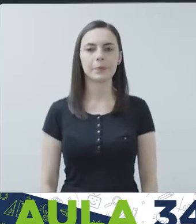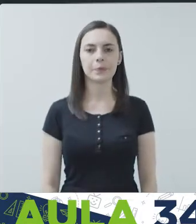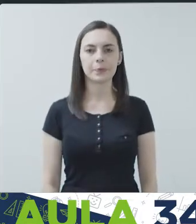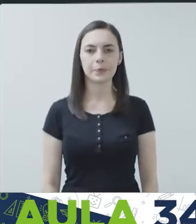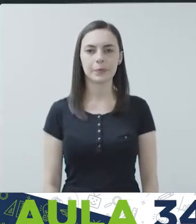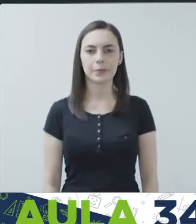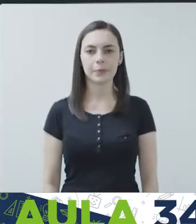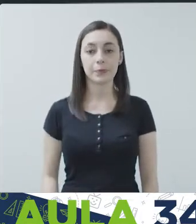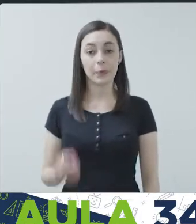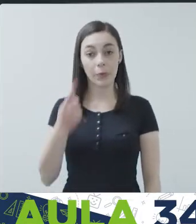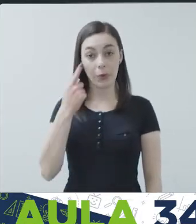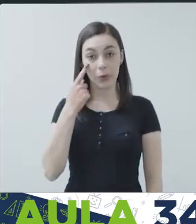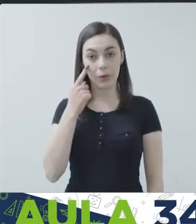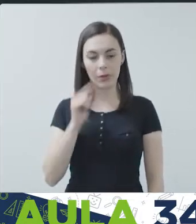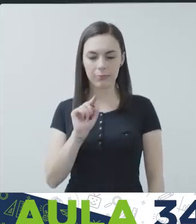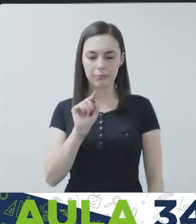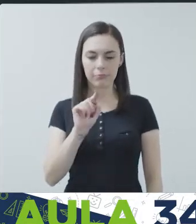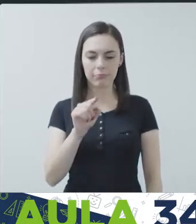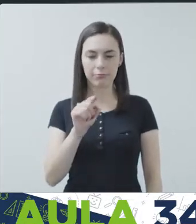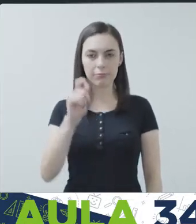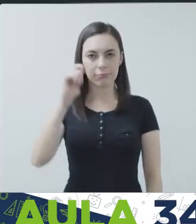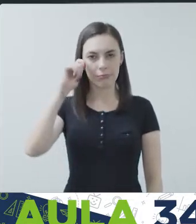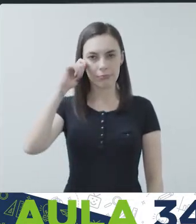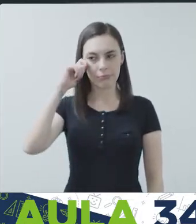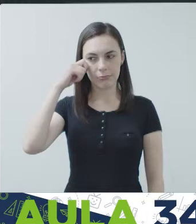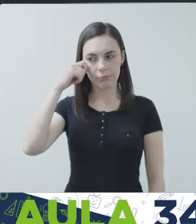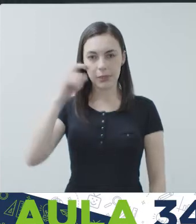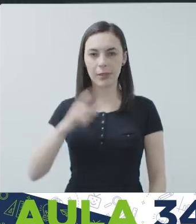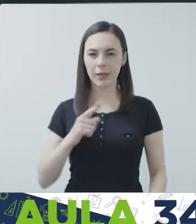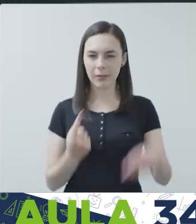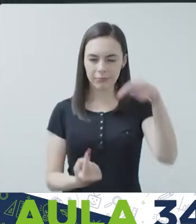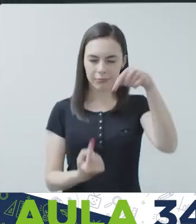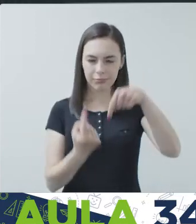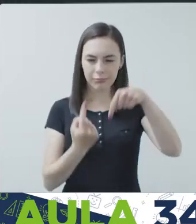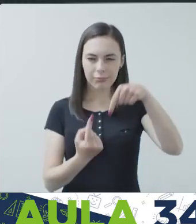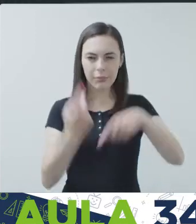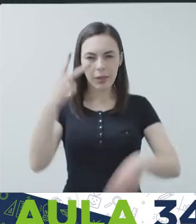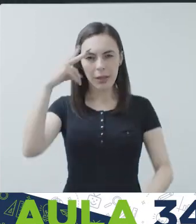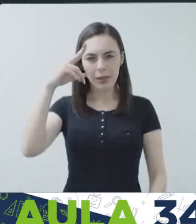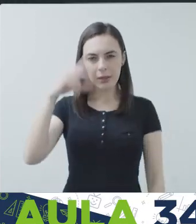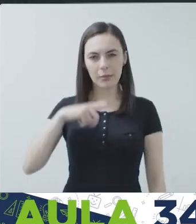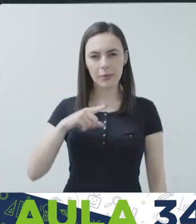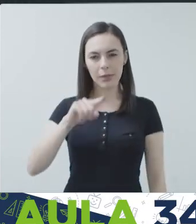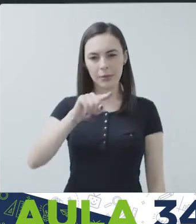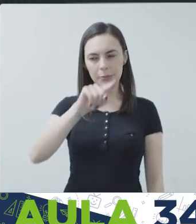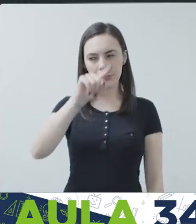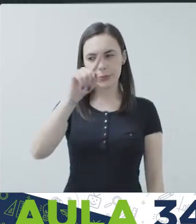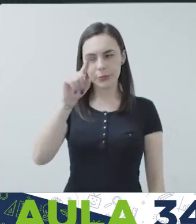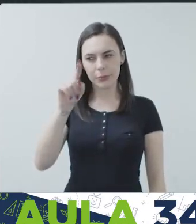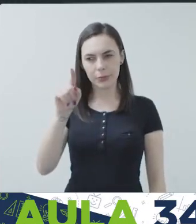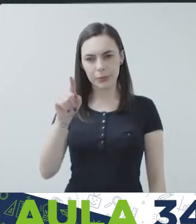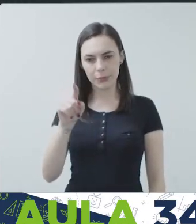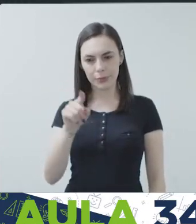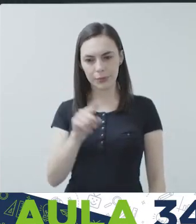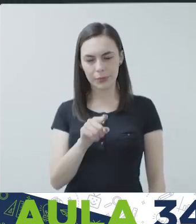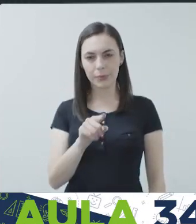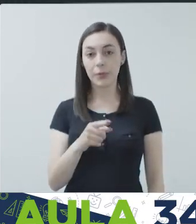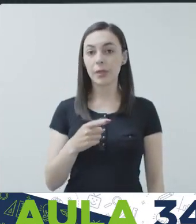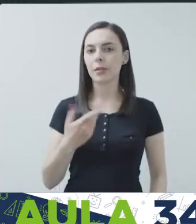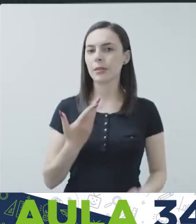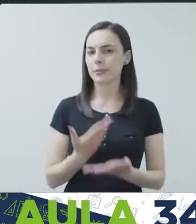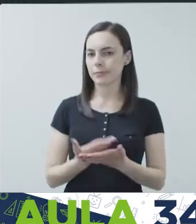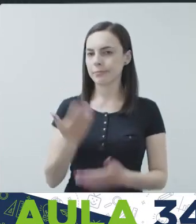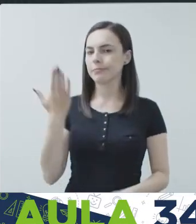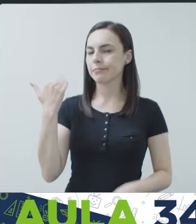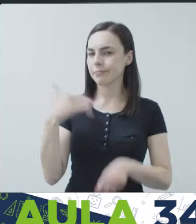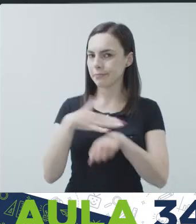aqui nesta bolinha que tem uma setinha. Lembra que tem a voltinha? Aula passada, a gente conversou